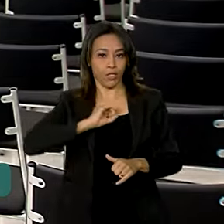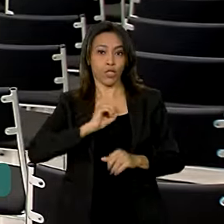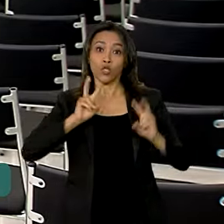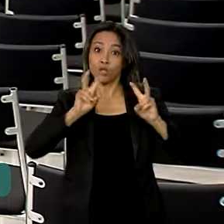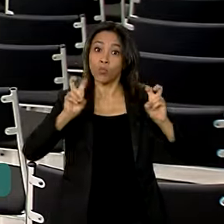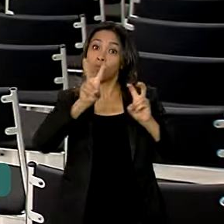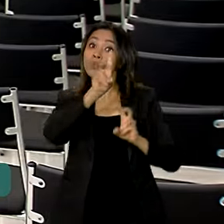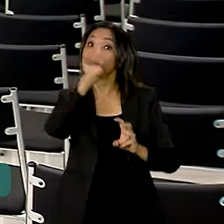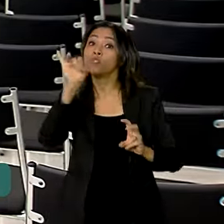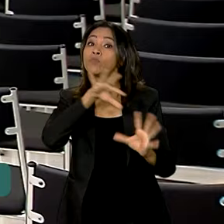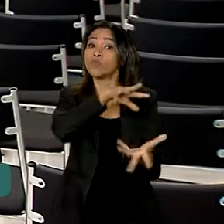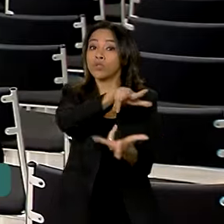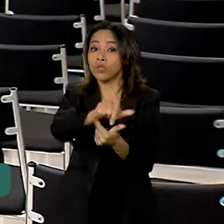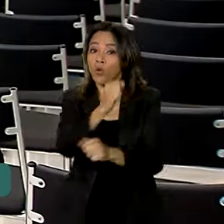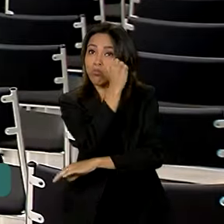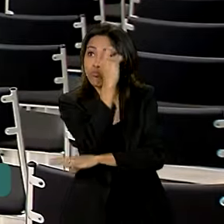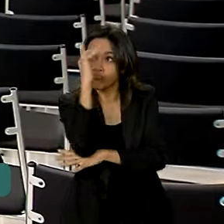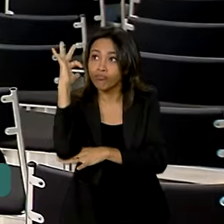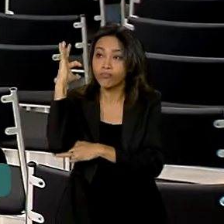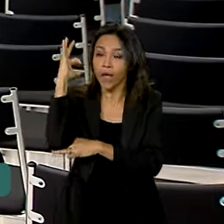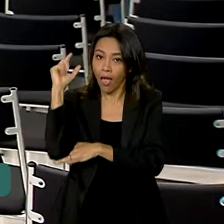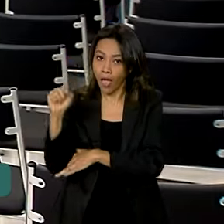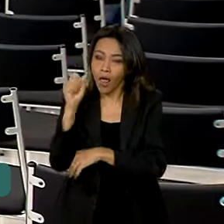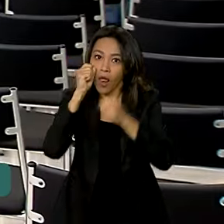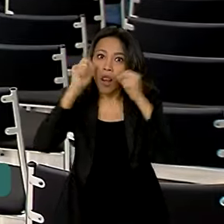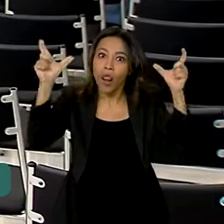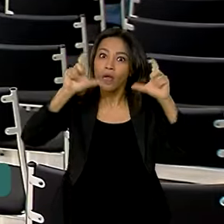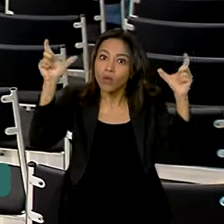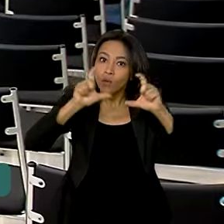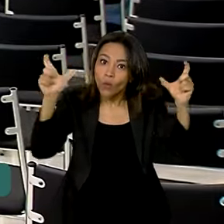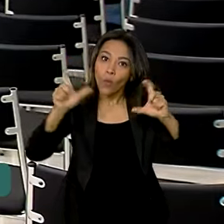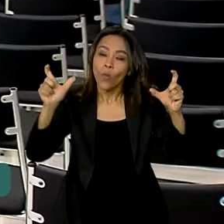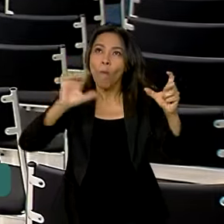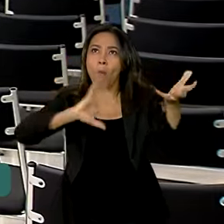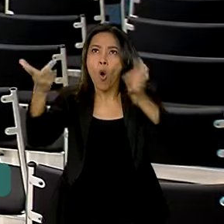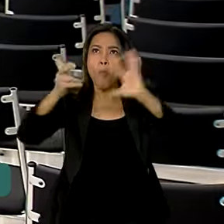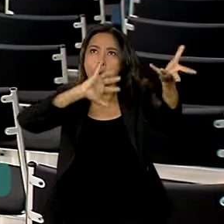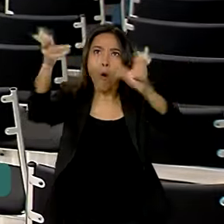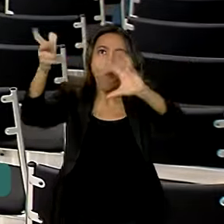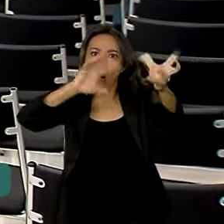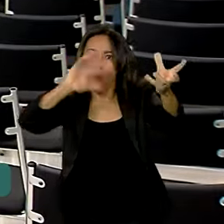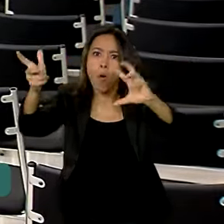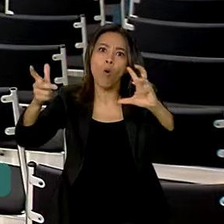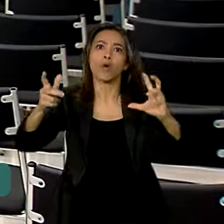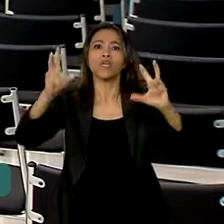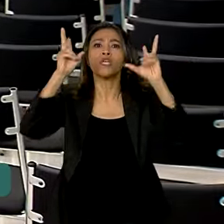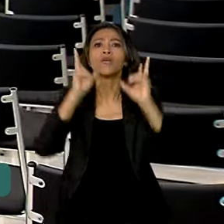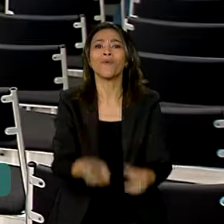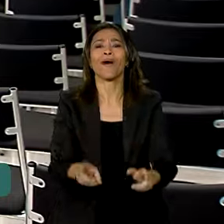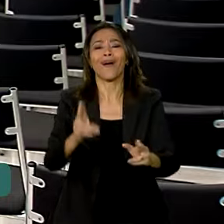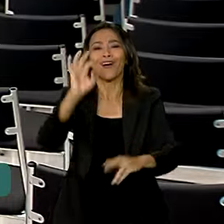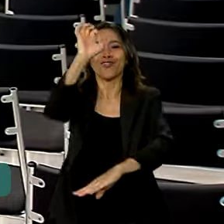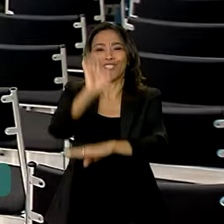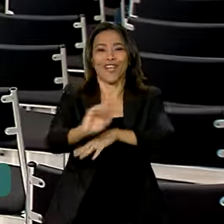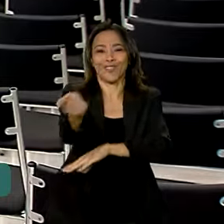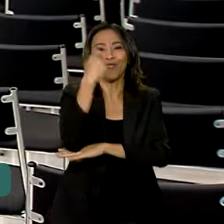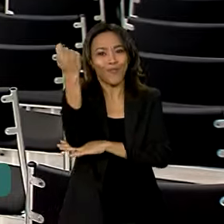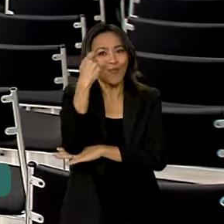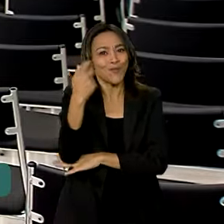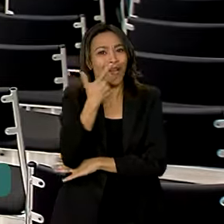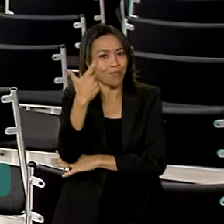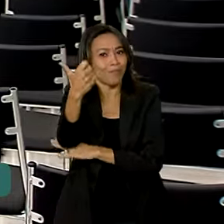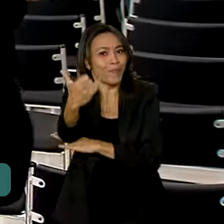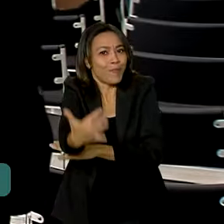Dia Mundial do Meio Ambiente, ela alertou que eventos climáticos extremos, como as fortes chuvas que atingiram o Rio Grande do Sul